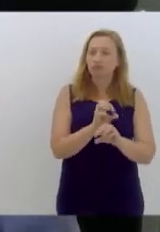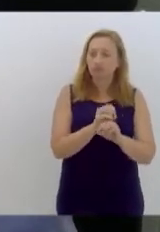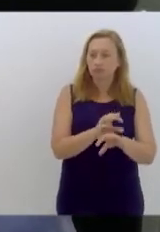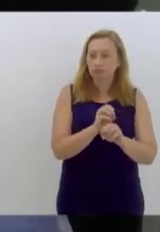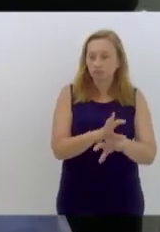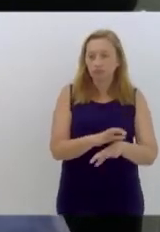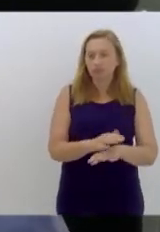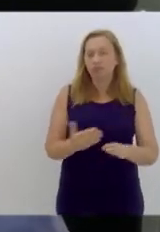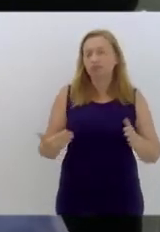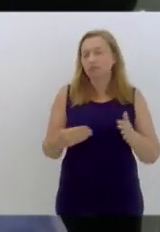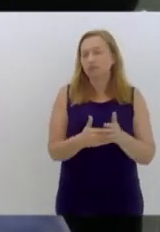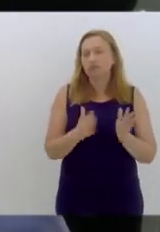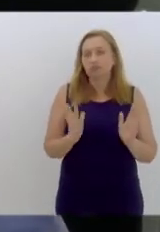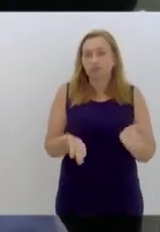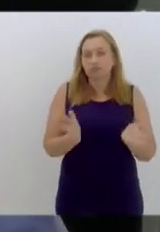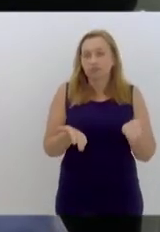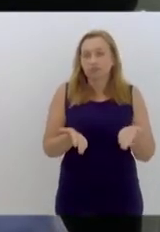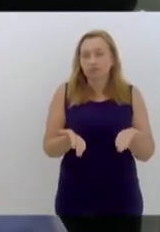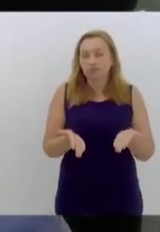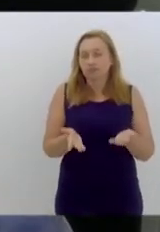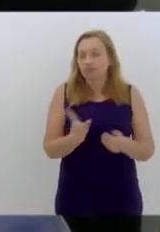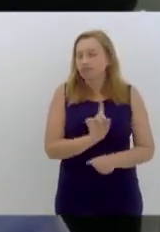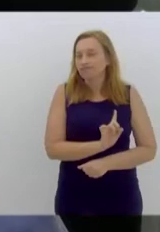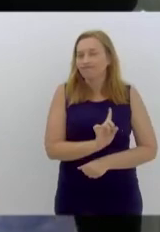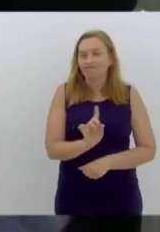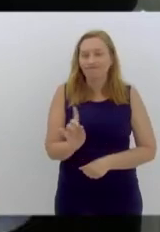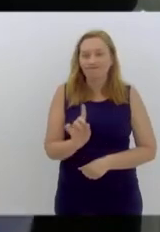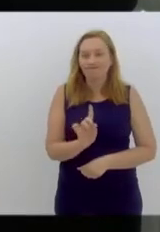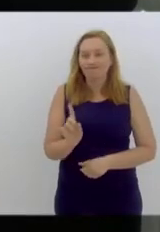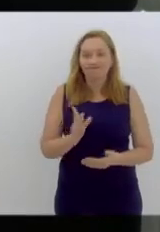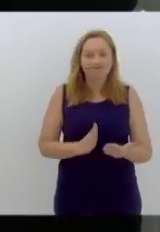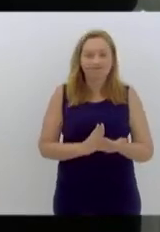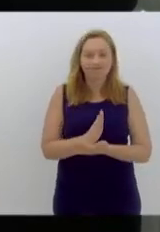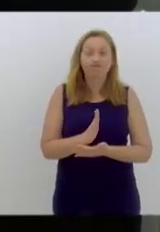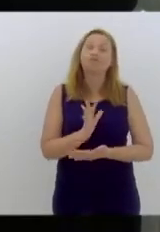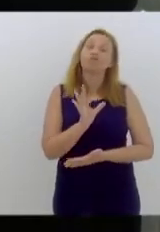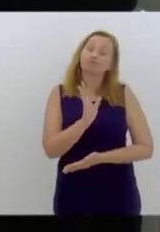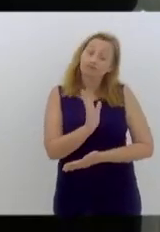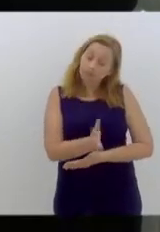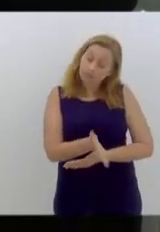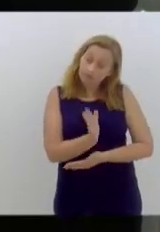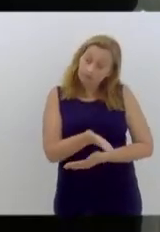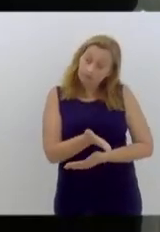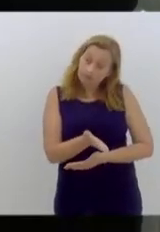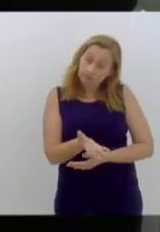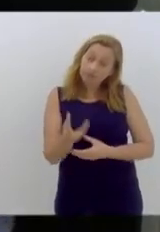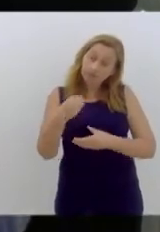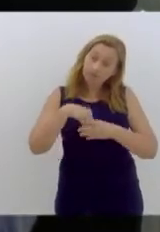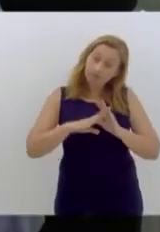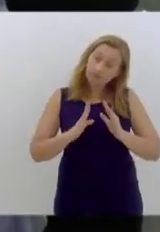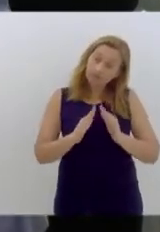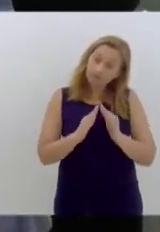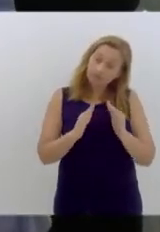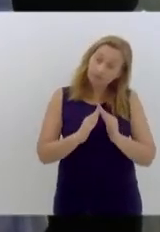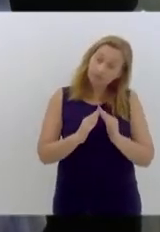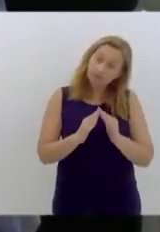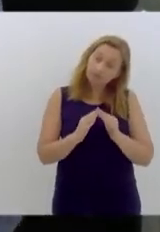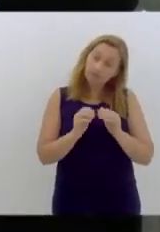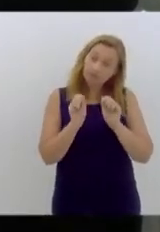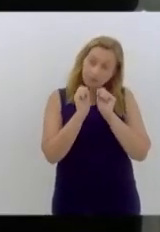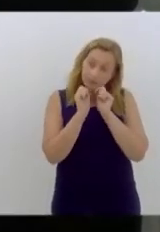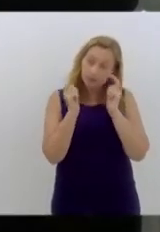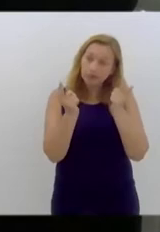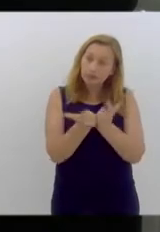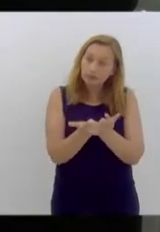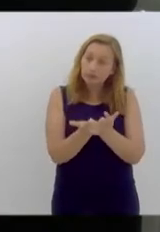que até hoje não foi aprovado. Claro que ele já está aqui na Alerj para